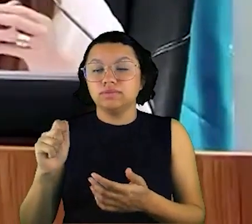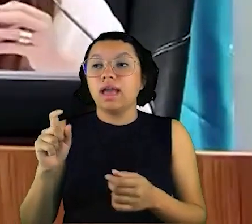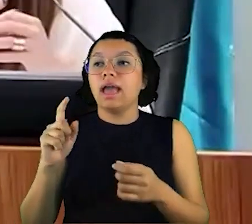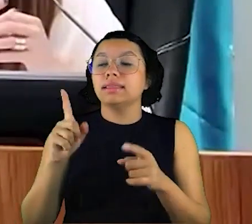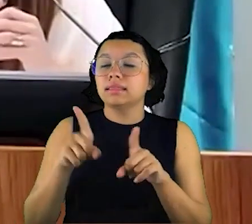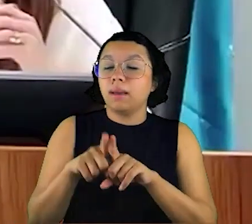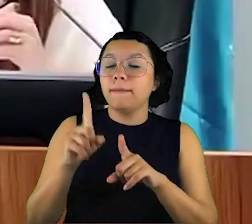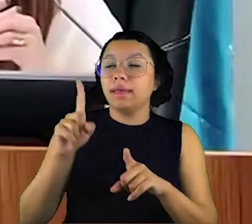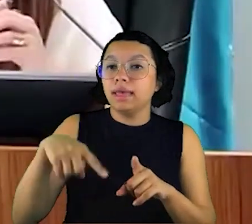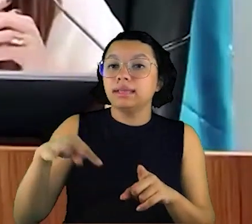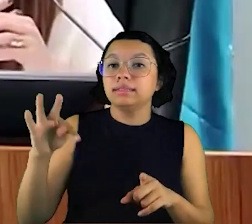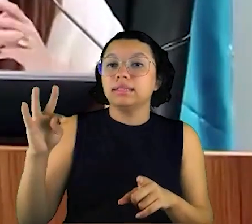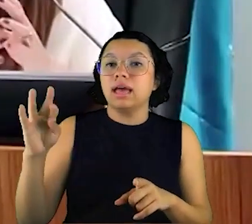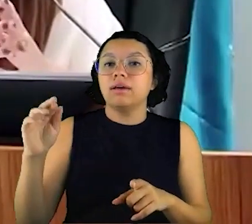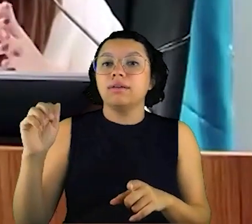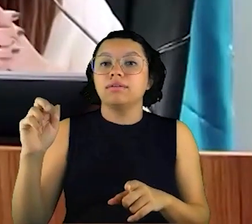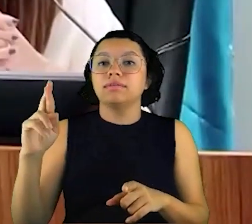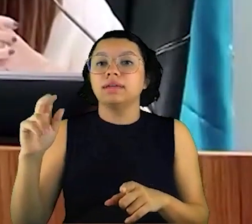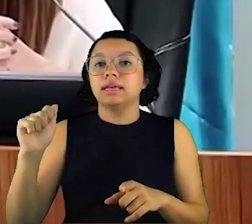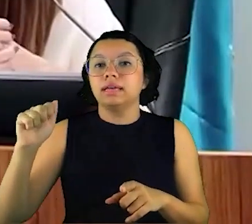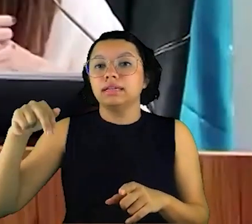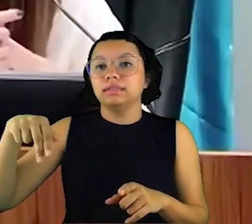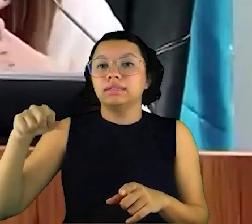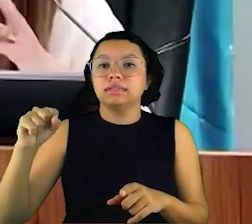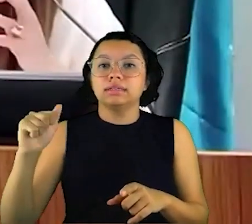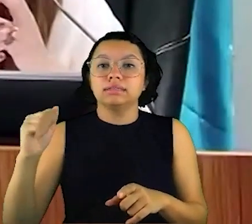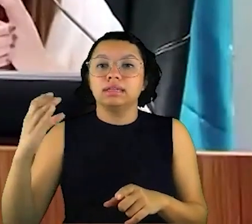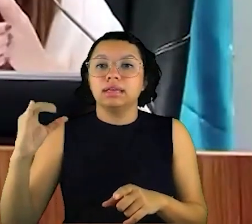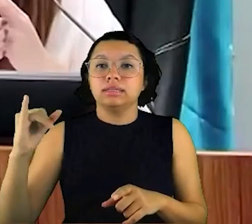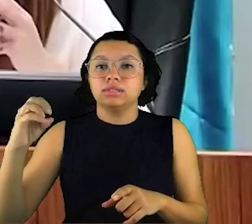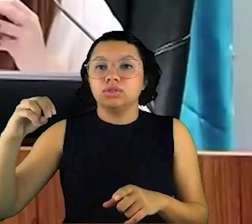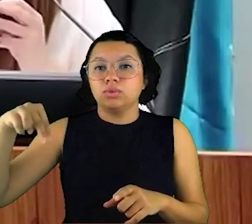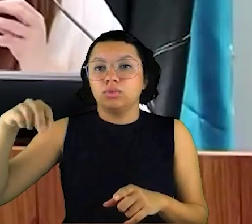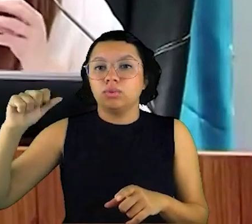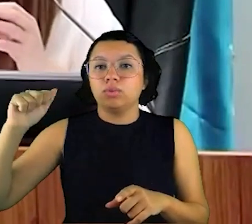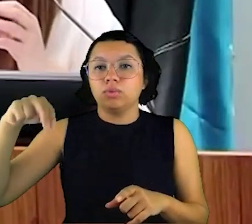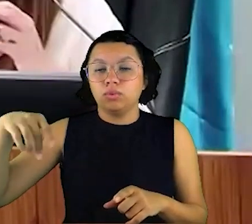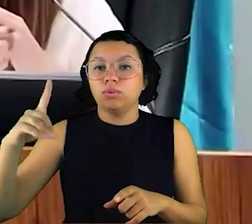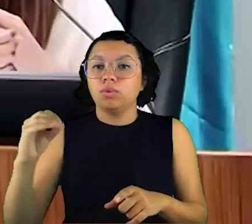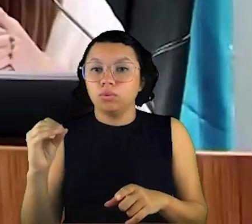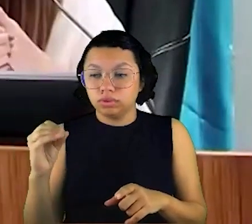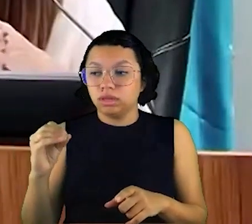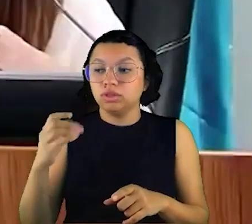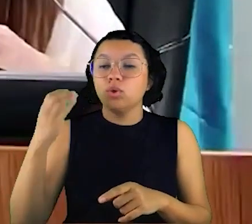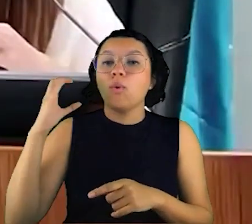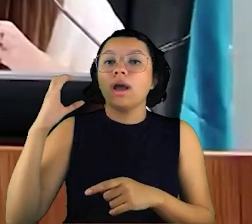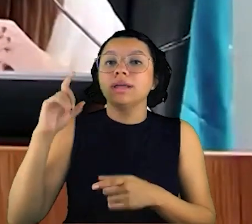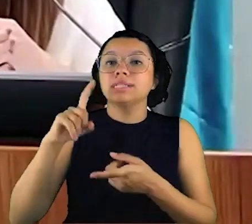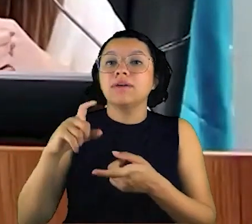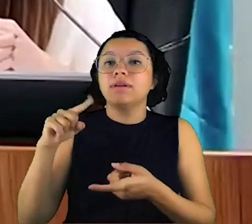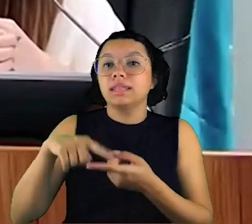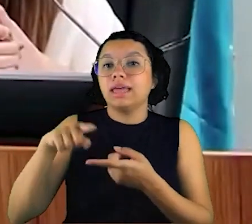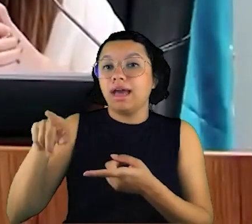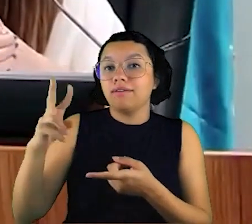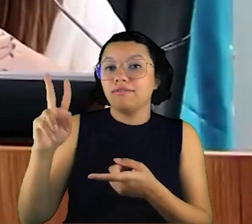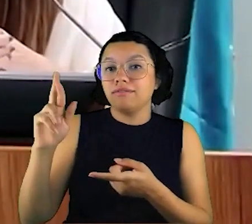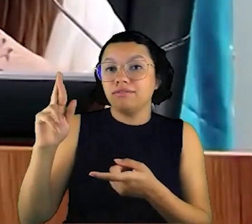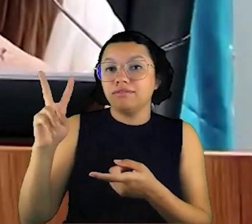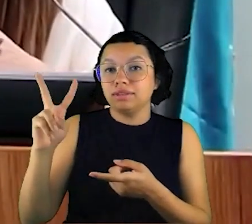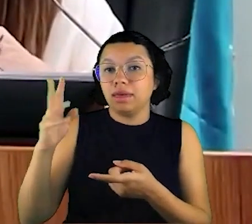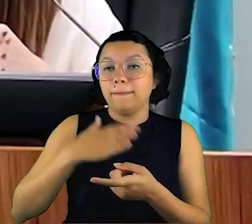transacionando e o crédito que está pendurado na minha vara, ele não estava conseguindo